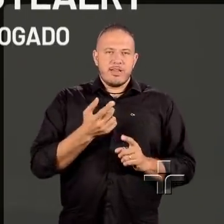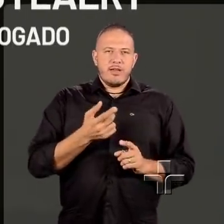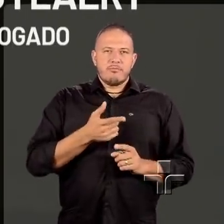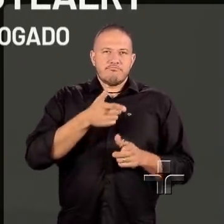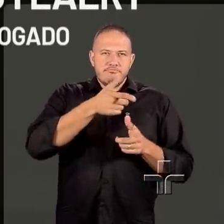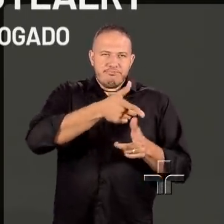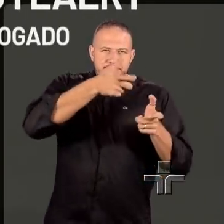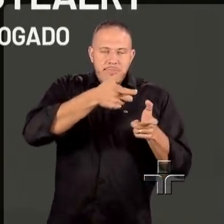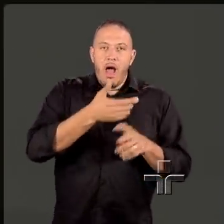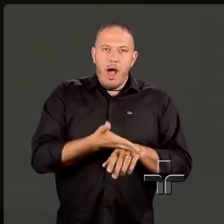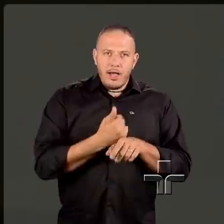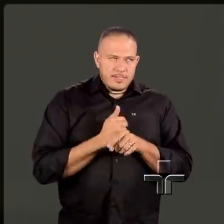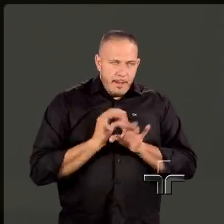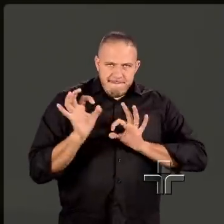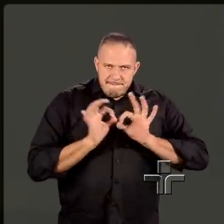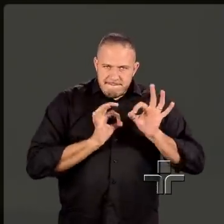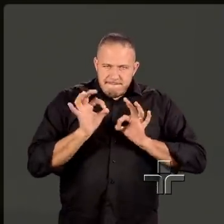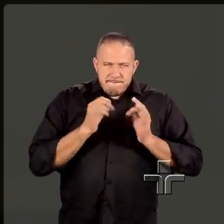cientificamente preparado,